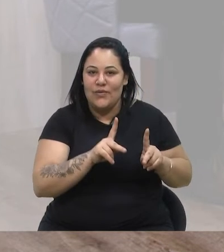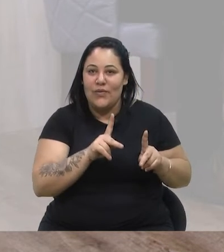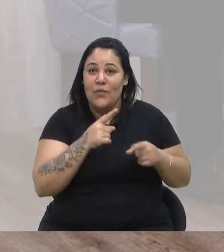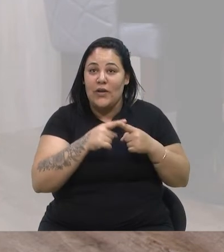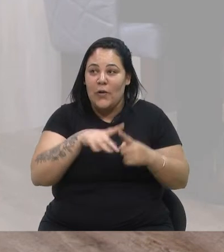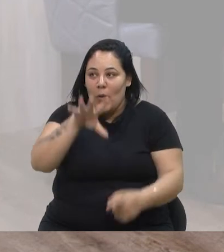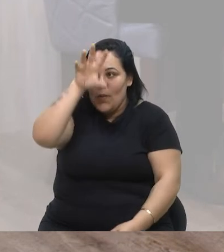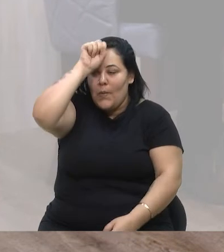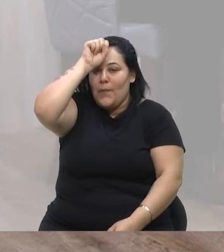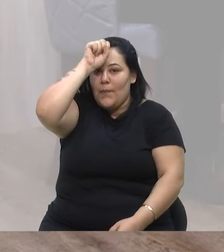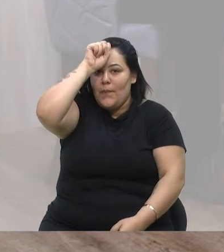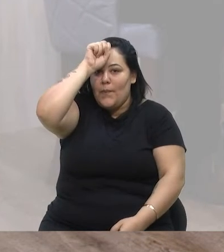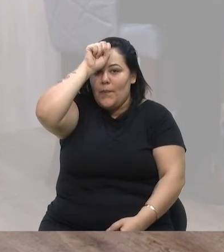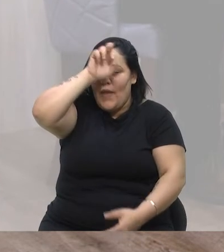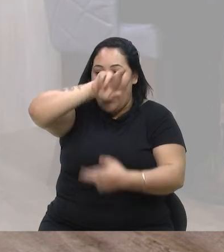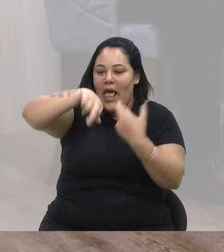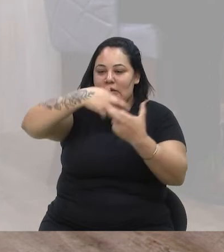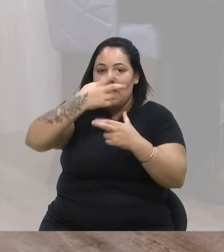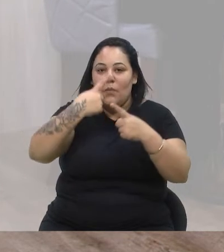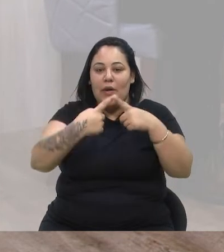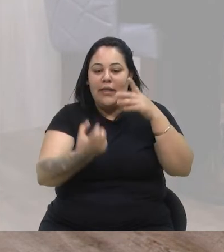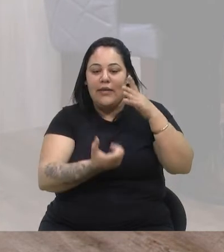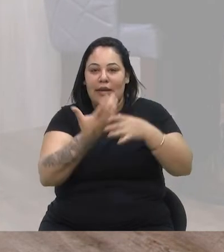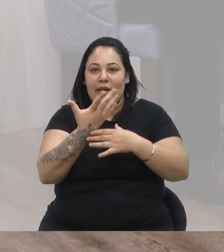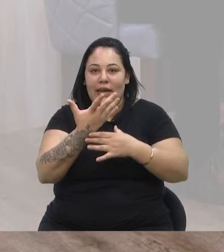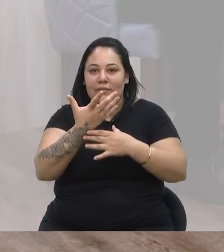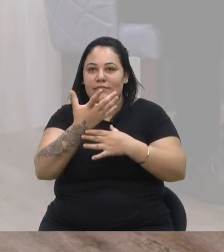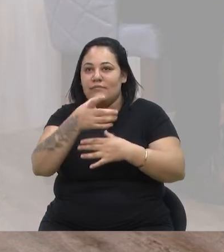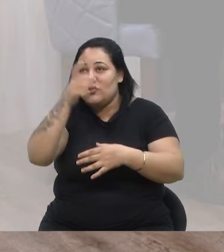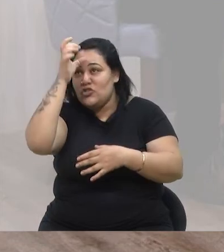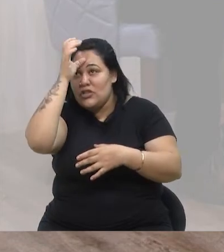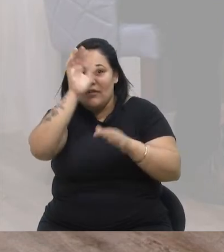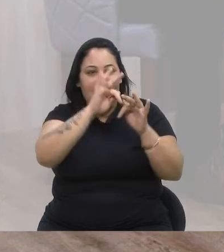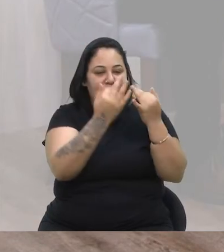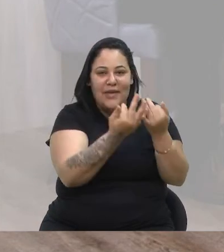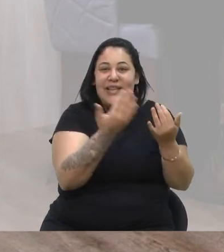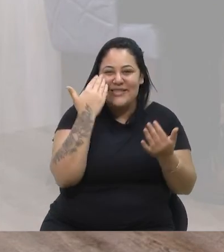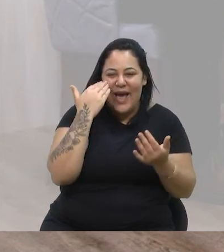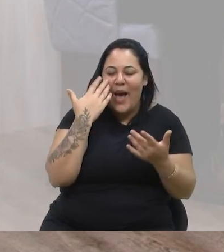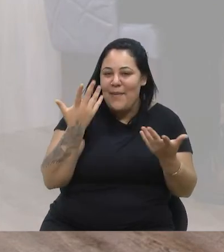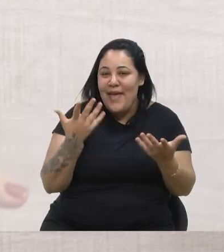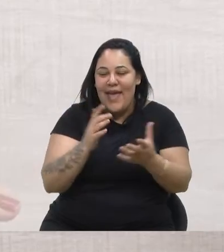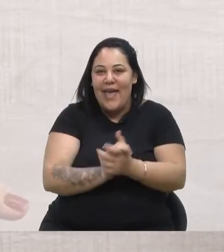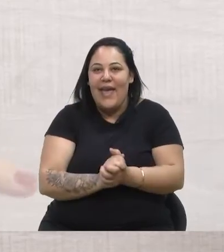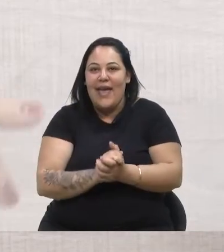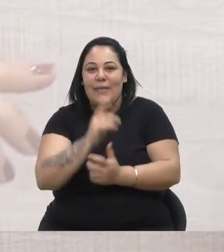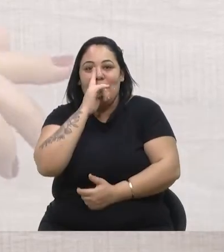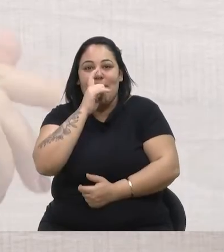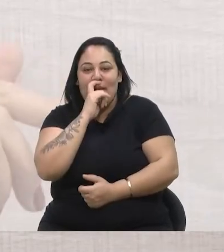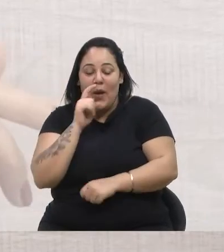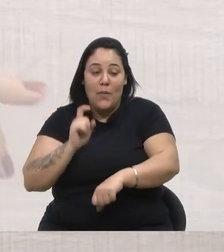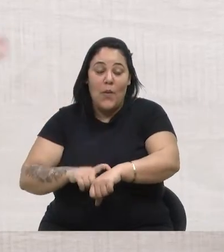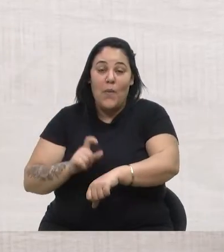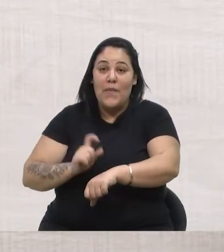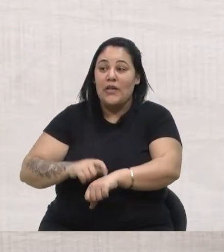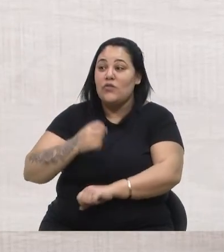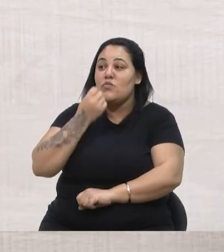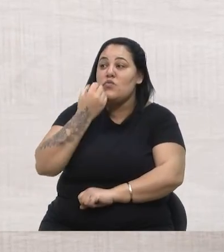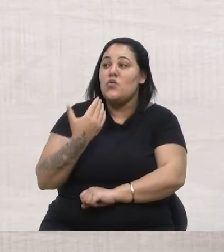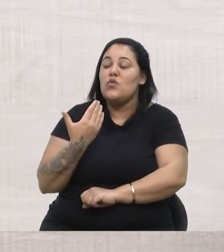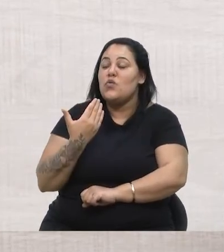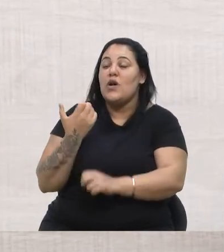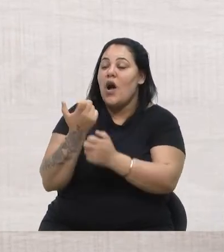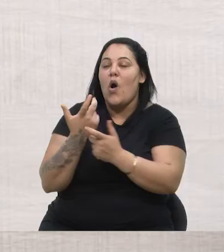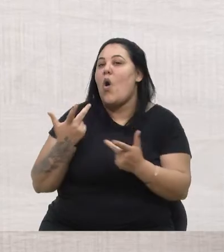tal coisa, ai, eu fiquei com medo, né? Então, assim, dá para ver que as crianças menores, que elas ainda não estão com a